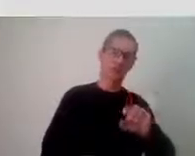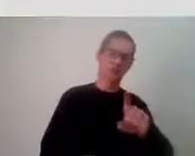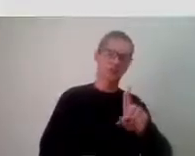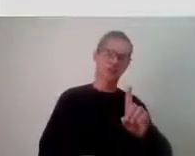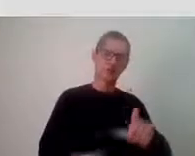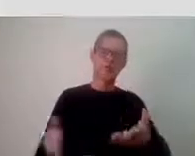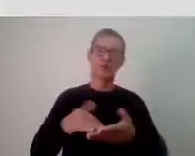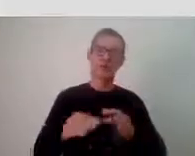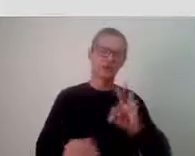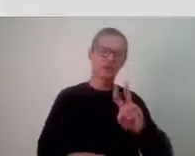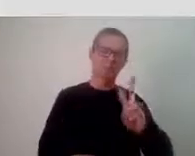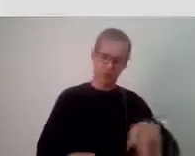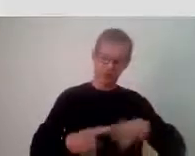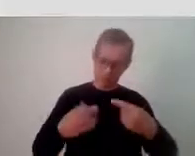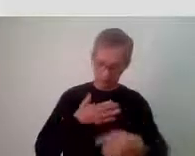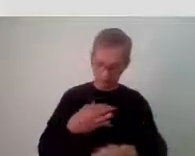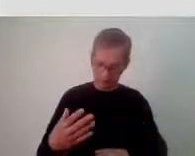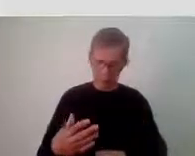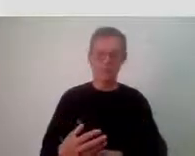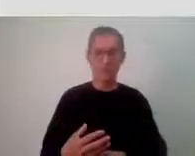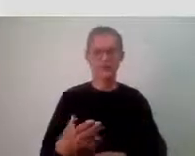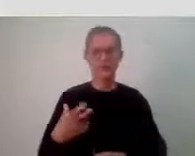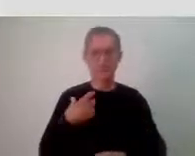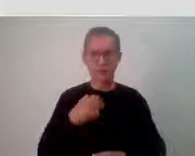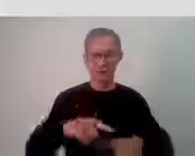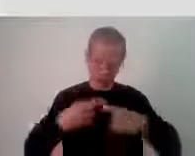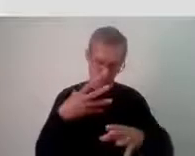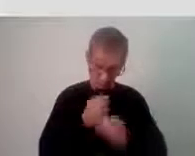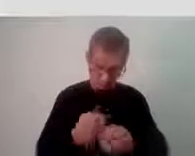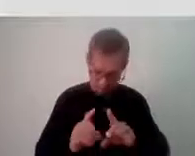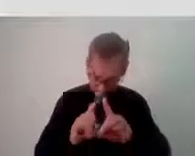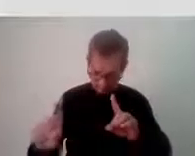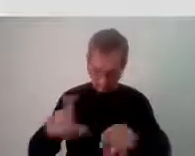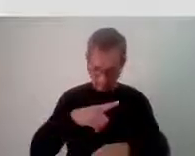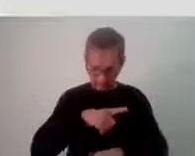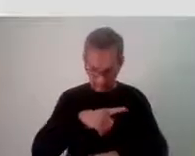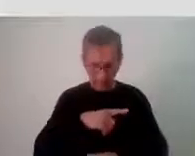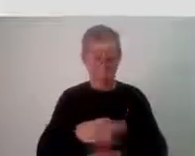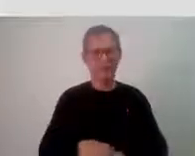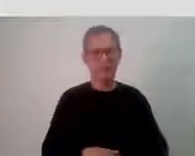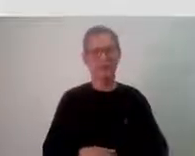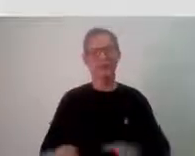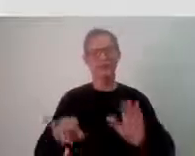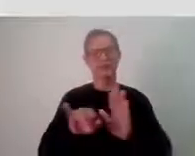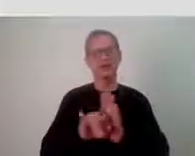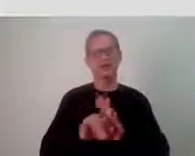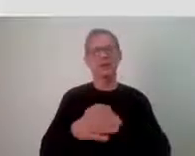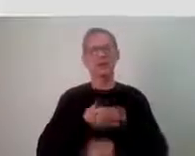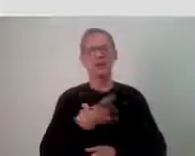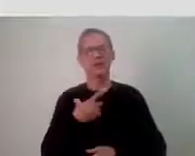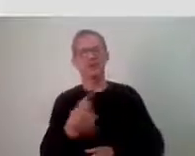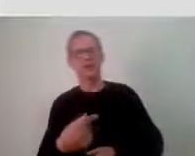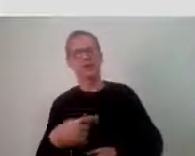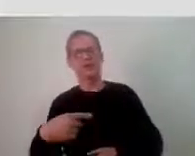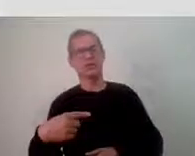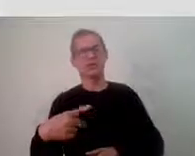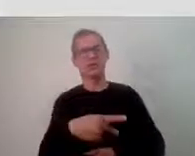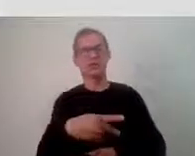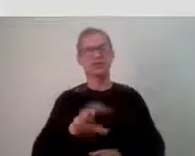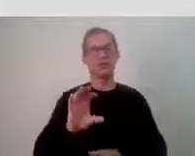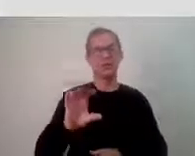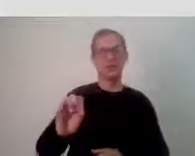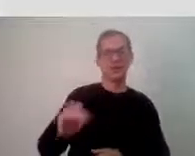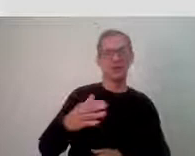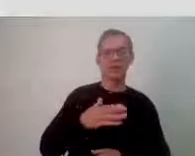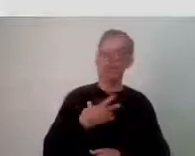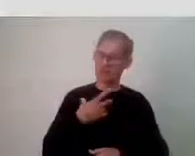calculada da minha velocidade. Já para calcular a distância, a gente tem que considerar quando a minha velocidade é maior do que 0 e